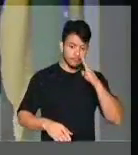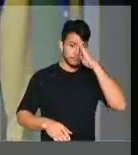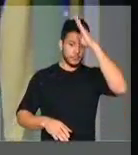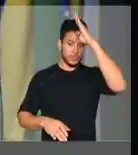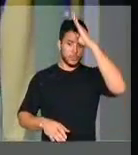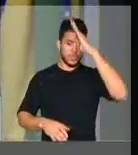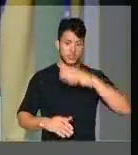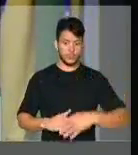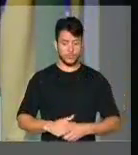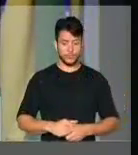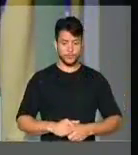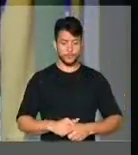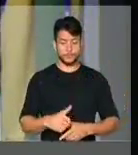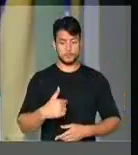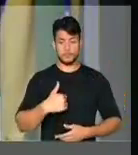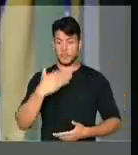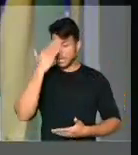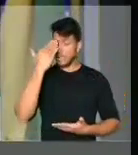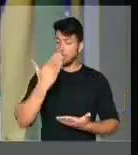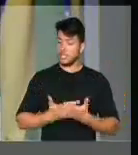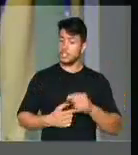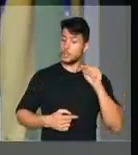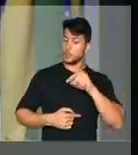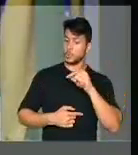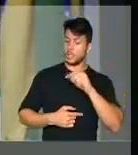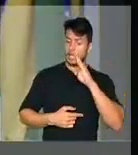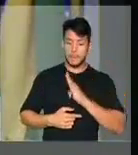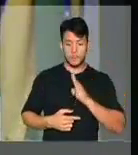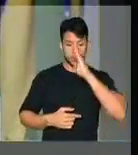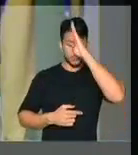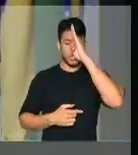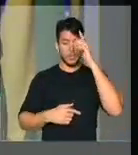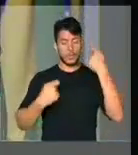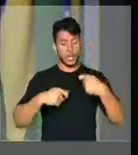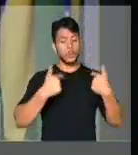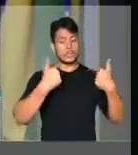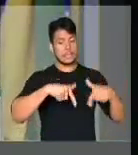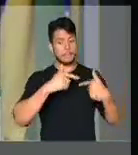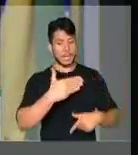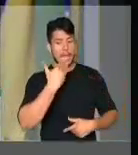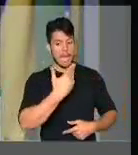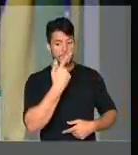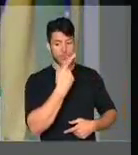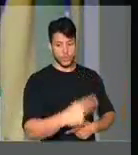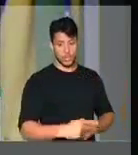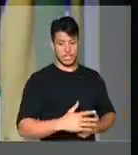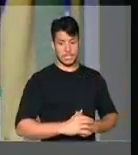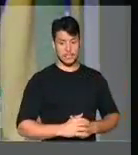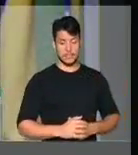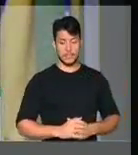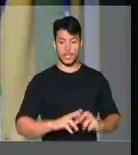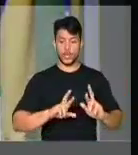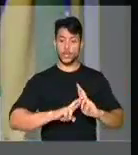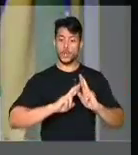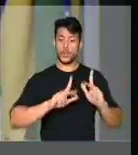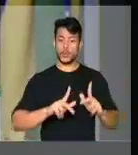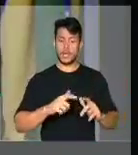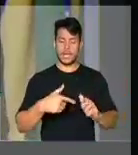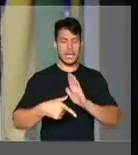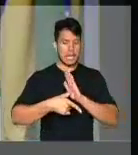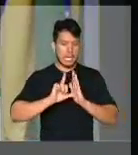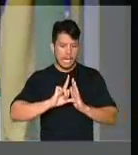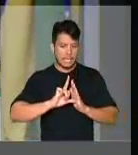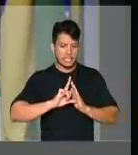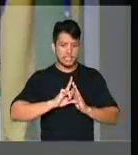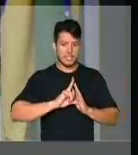Messias Bolsonaro. Acredito no Bolsonaro, vou trabalhar pelo Bolsonaro. E não fiz isso de forma